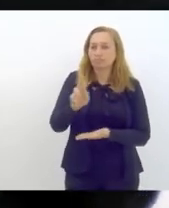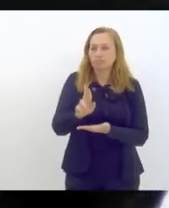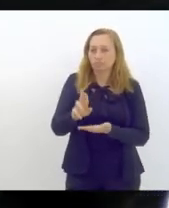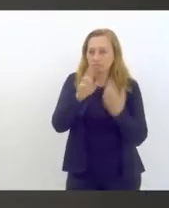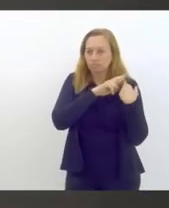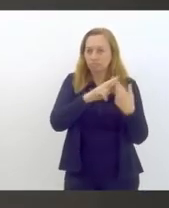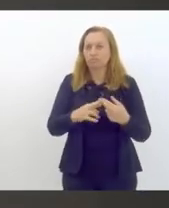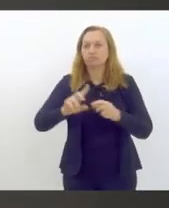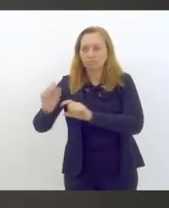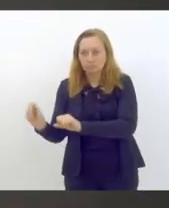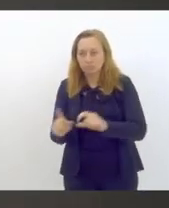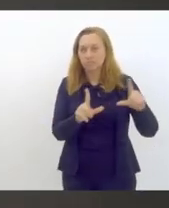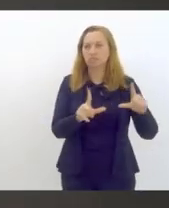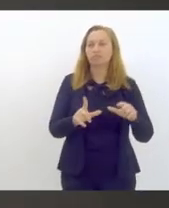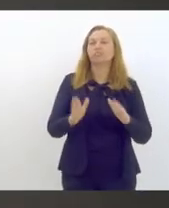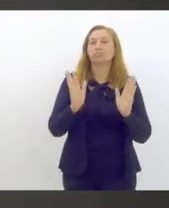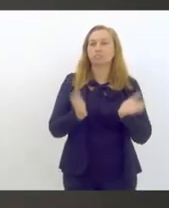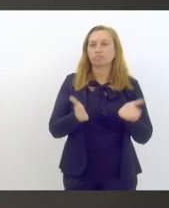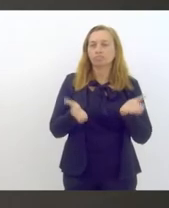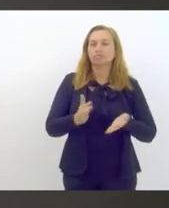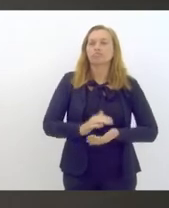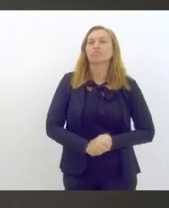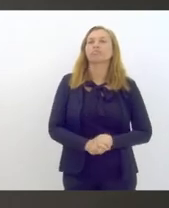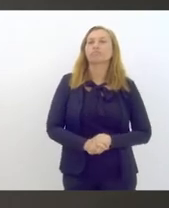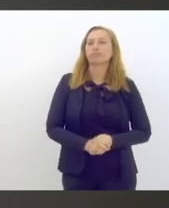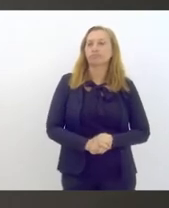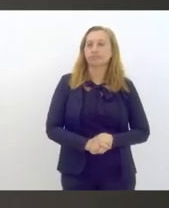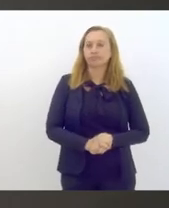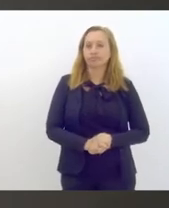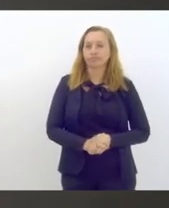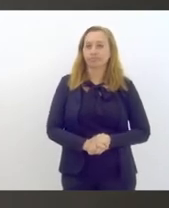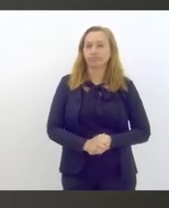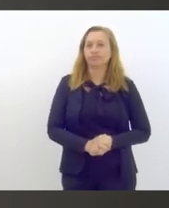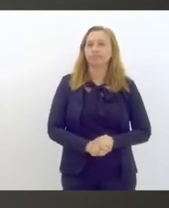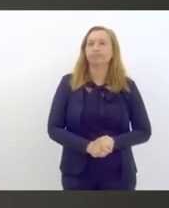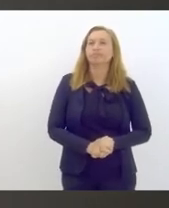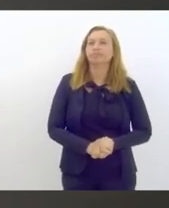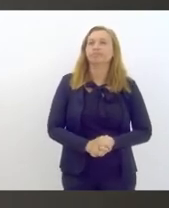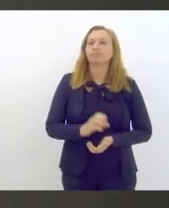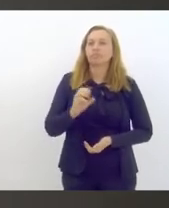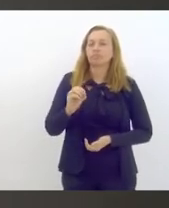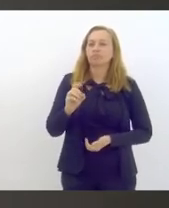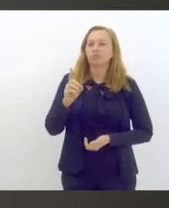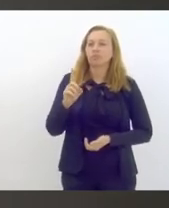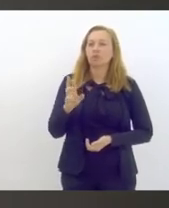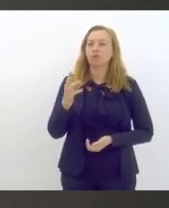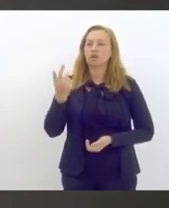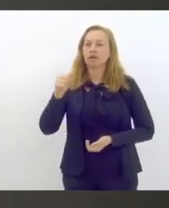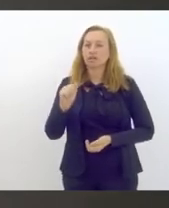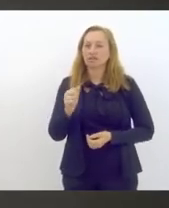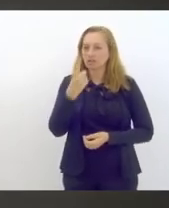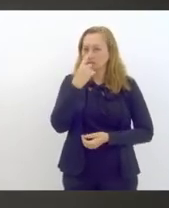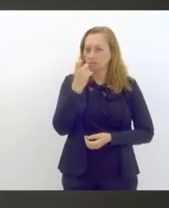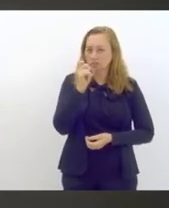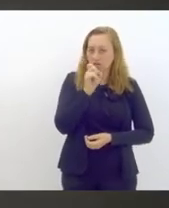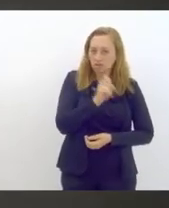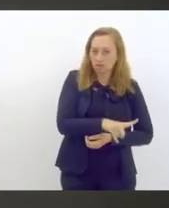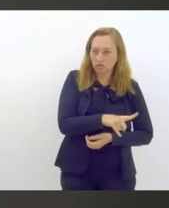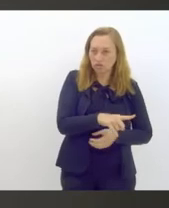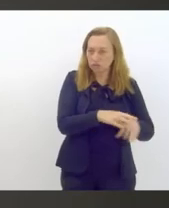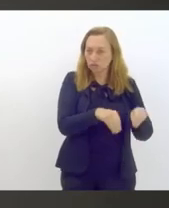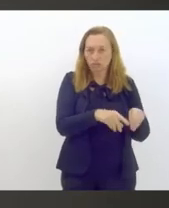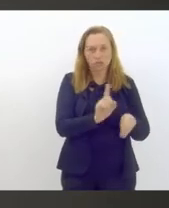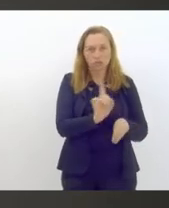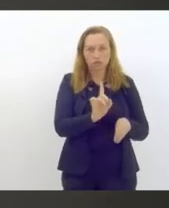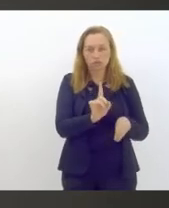Destinação adequada, claro. Agora que a gente está tendo uma compostagem orgânica, você não mais vai estar jogando esse lixo no aterro, não mais você vai estar